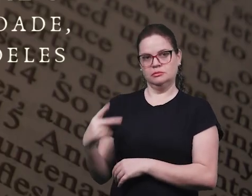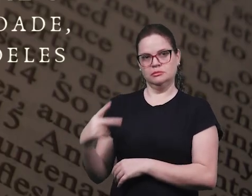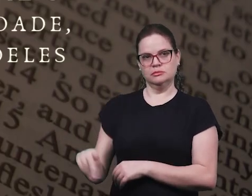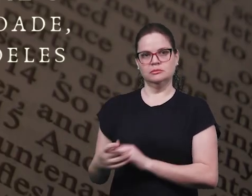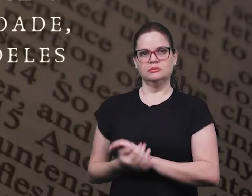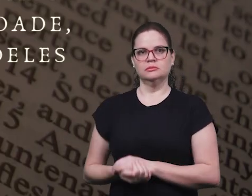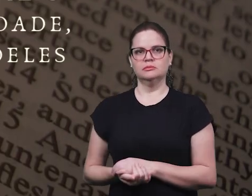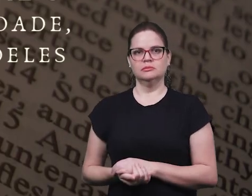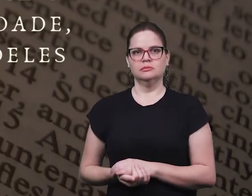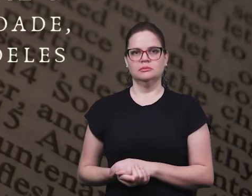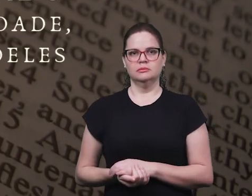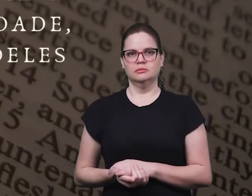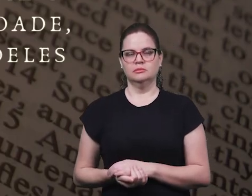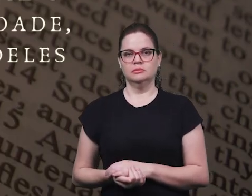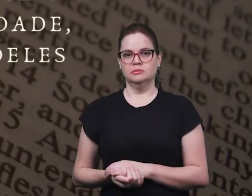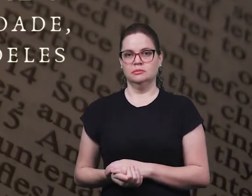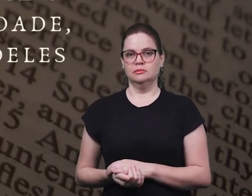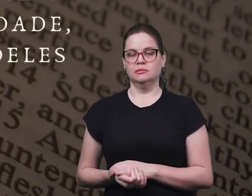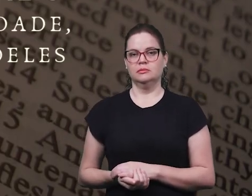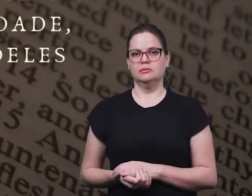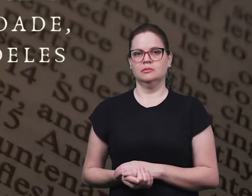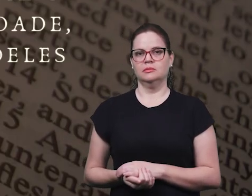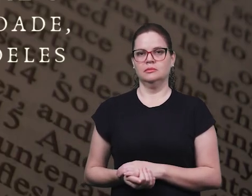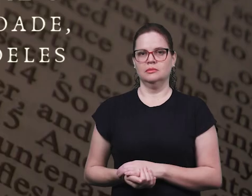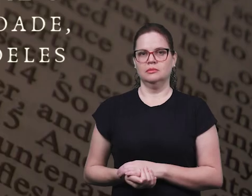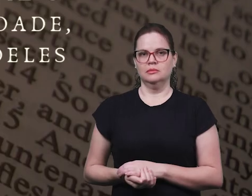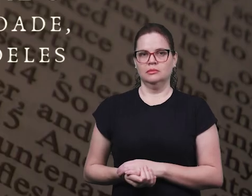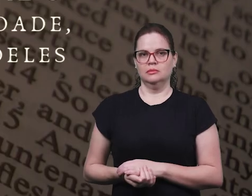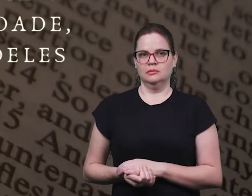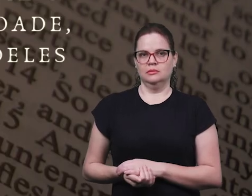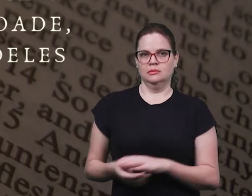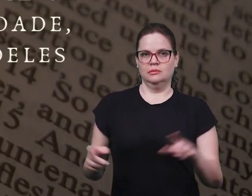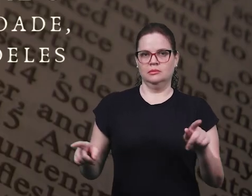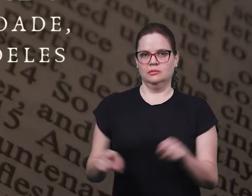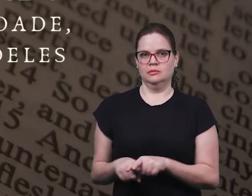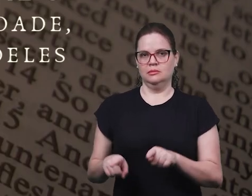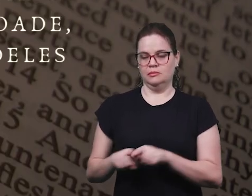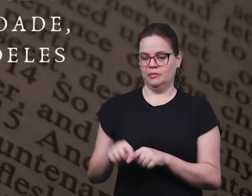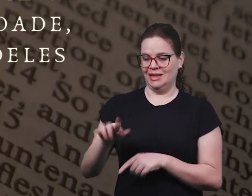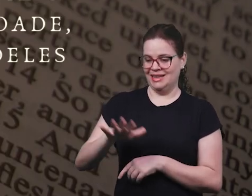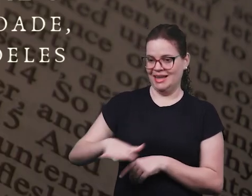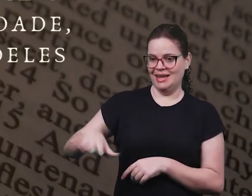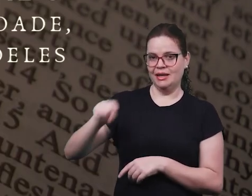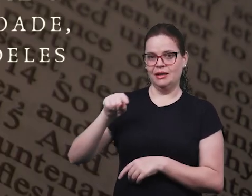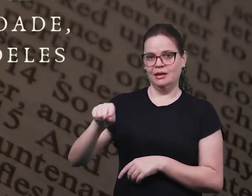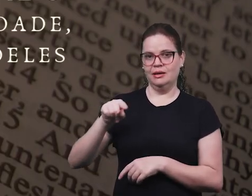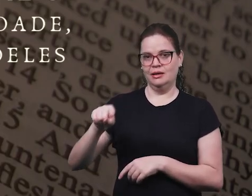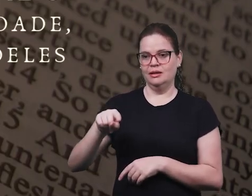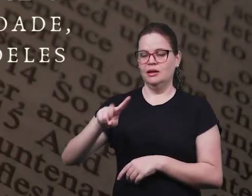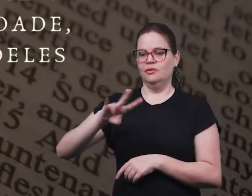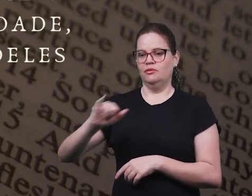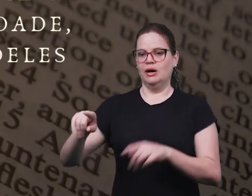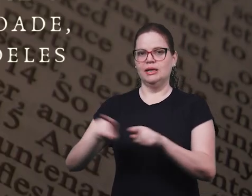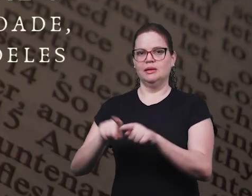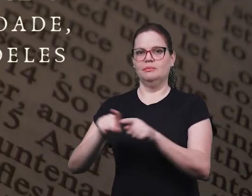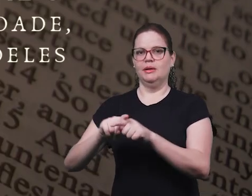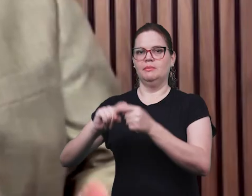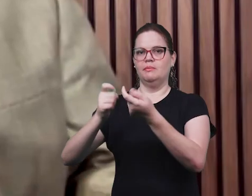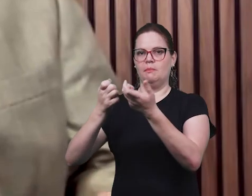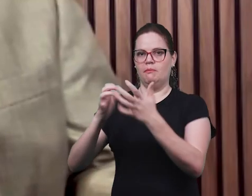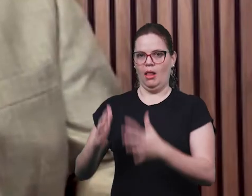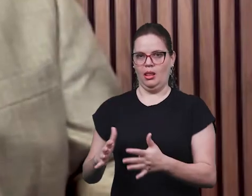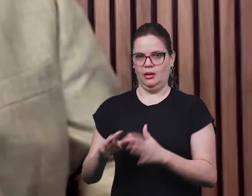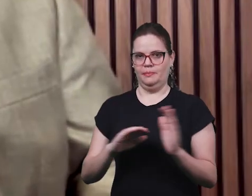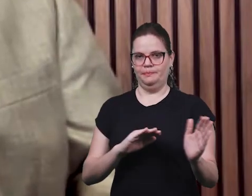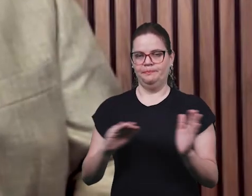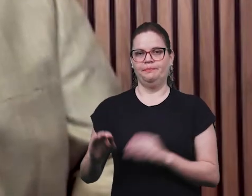E da terra dos caldeus farei deles ruínas perpétuas. Então,